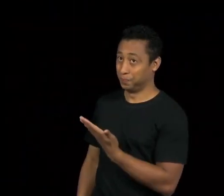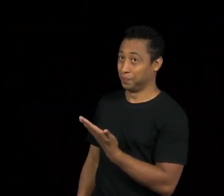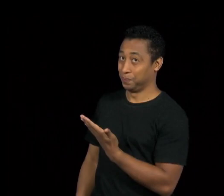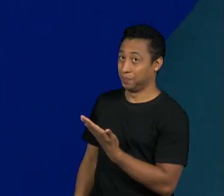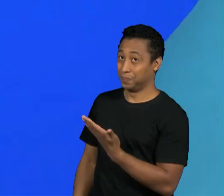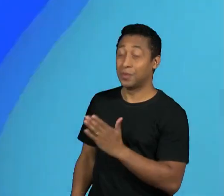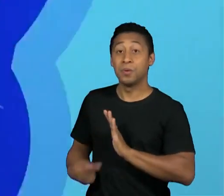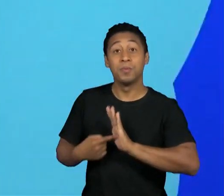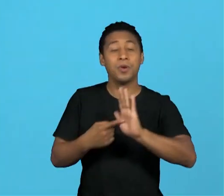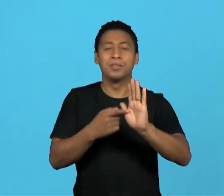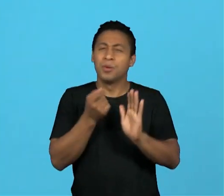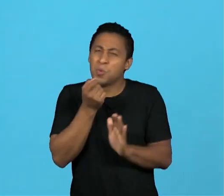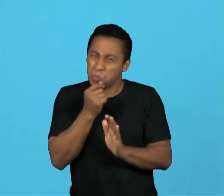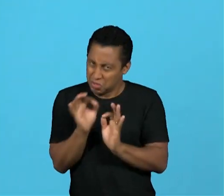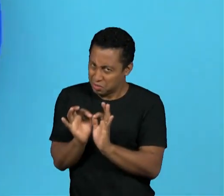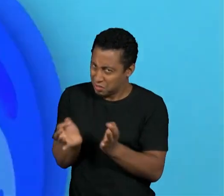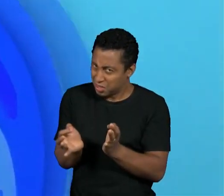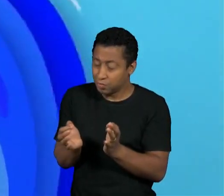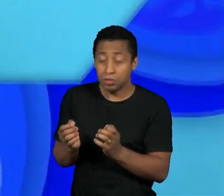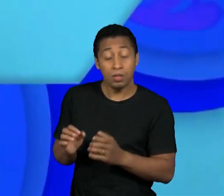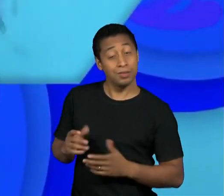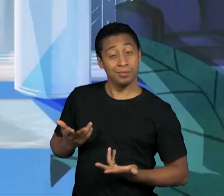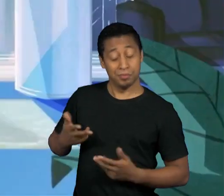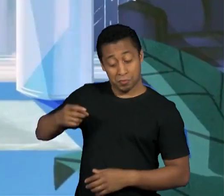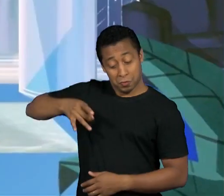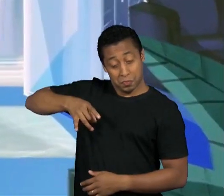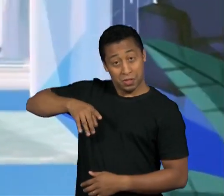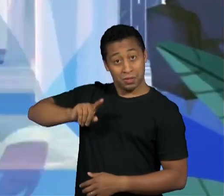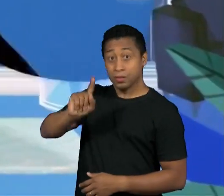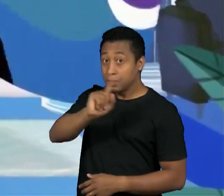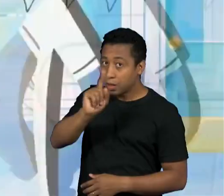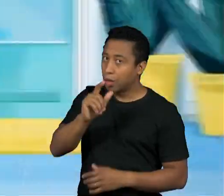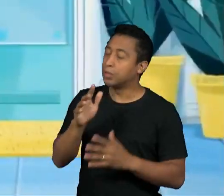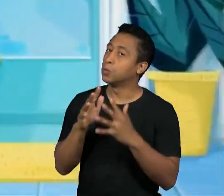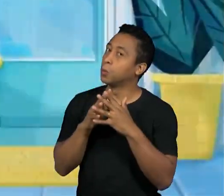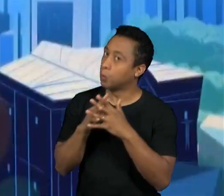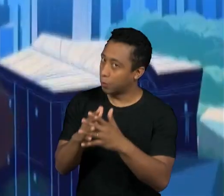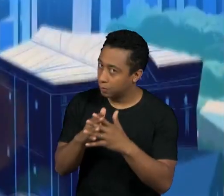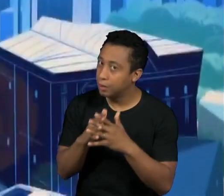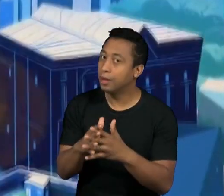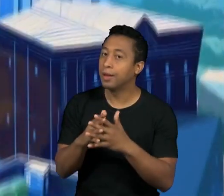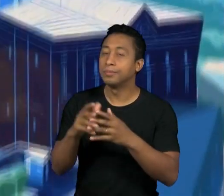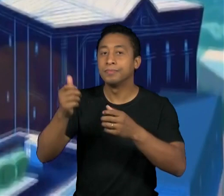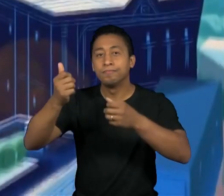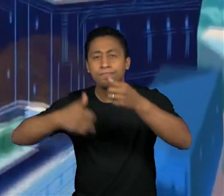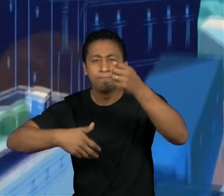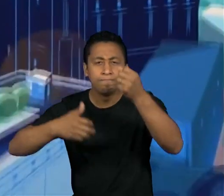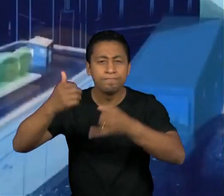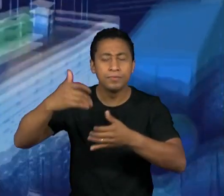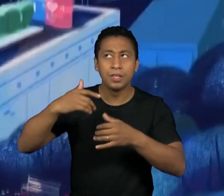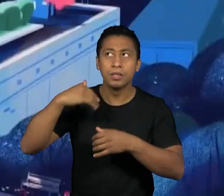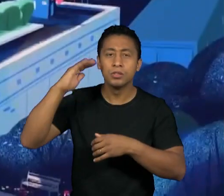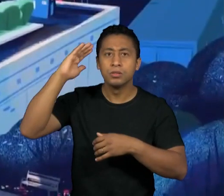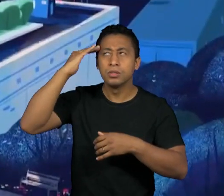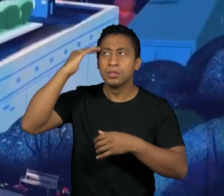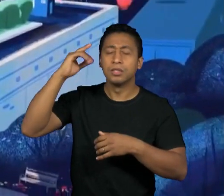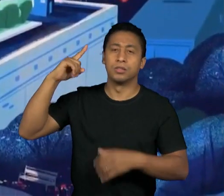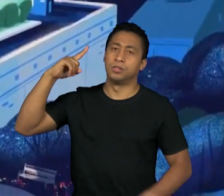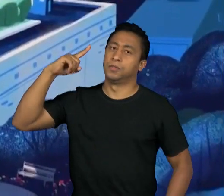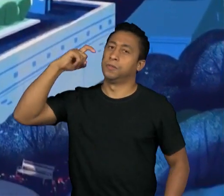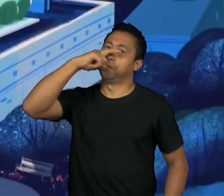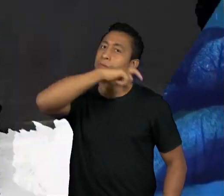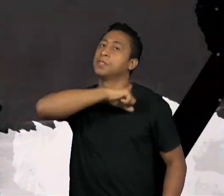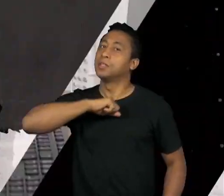O humor parece ser simples e espontâneo, mas é algo muito complicado e extremamente difícil de entender fora dos campos naturais